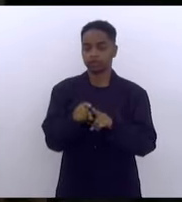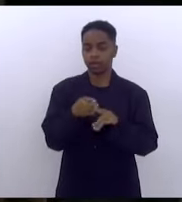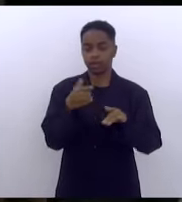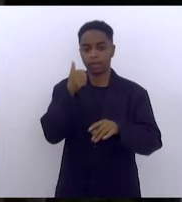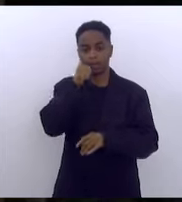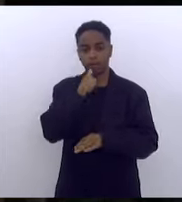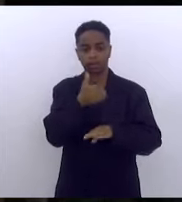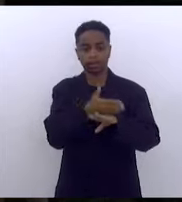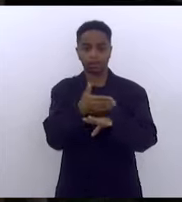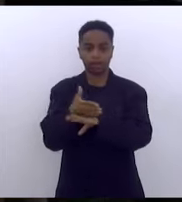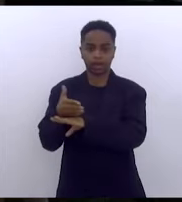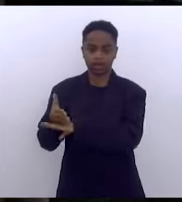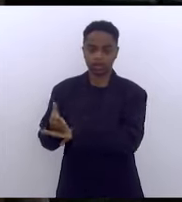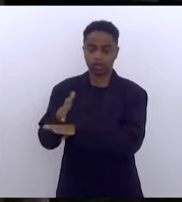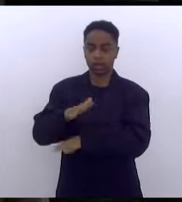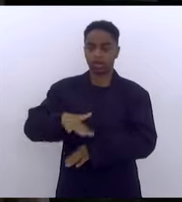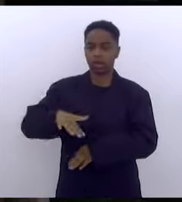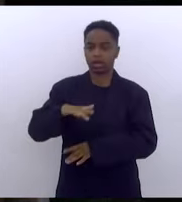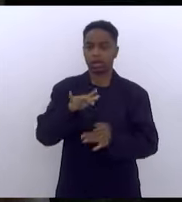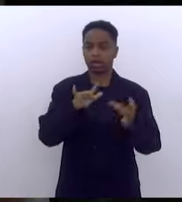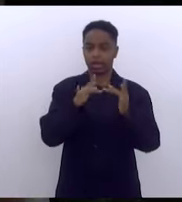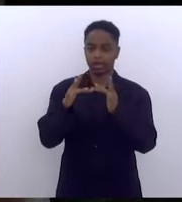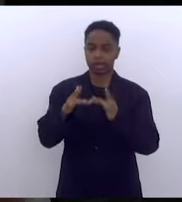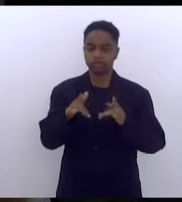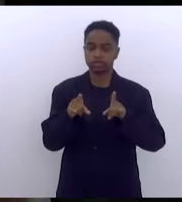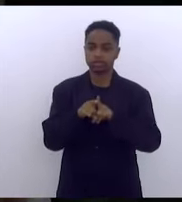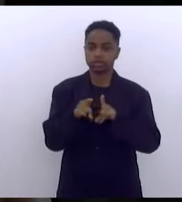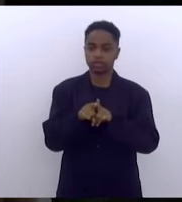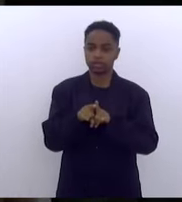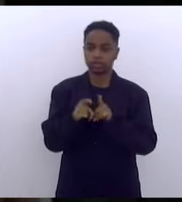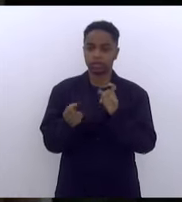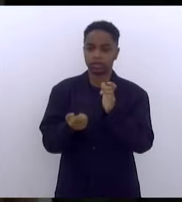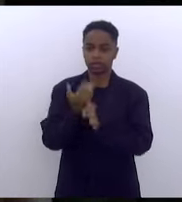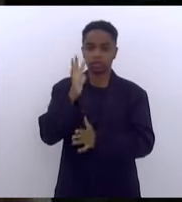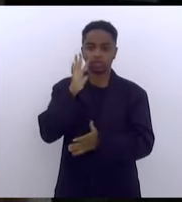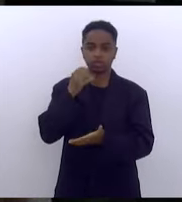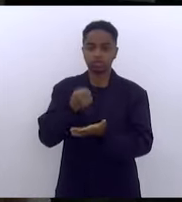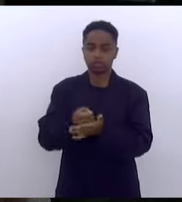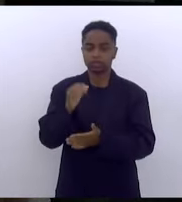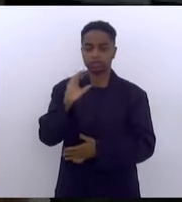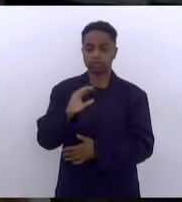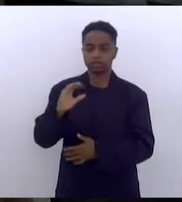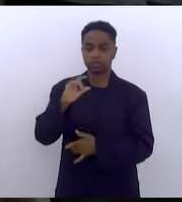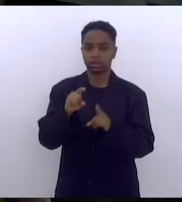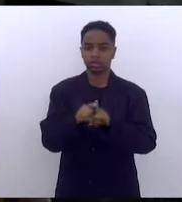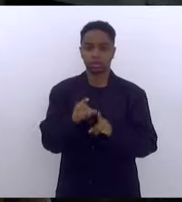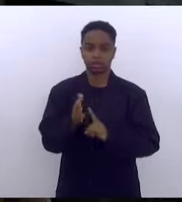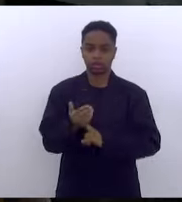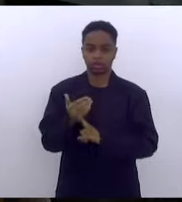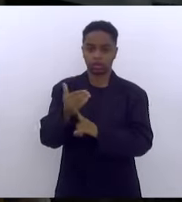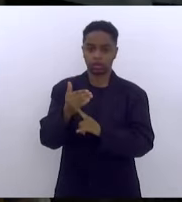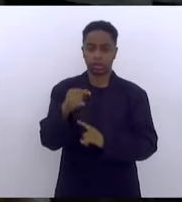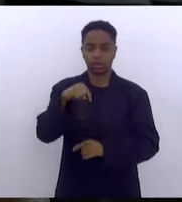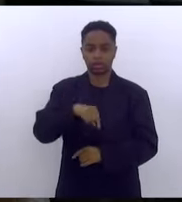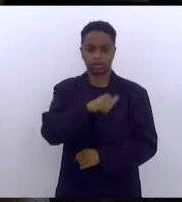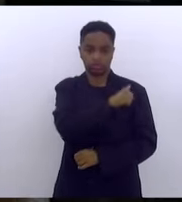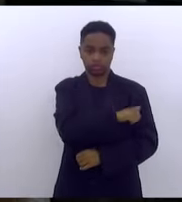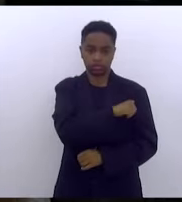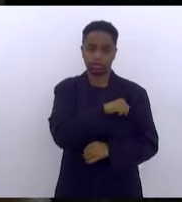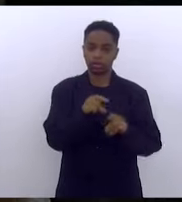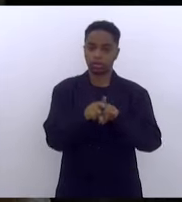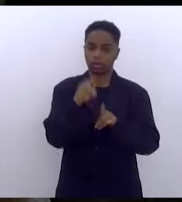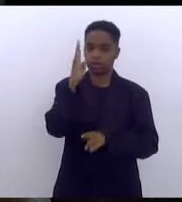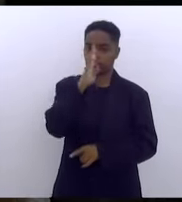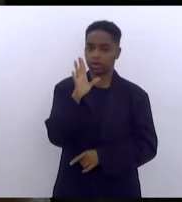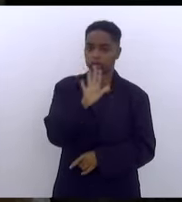das mulheres na rede da construção de soluções científicas e tecnológicas, não só no Estado do Rio de Janeiro, mas em todo o Brasil e